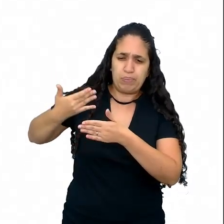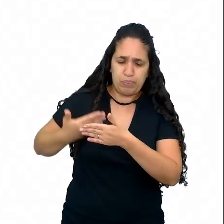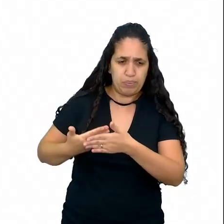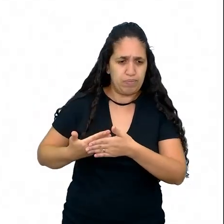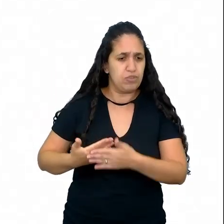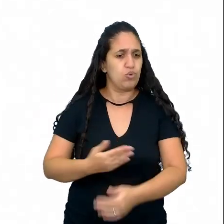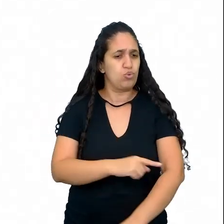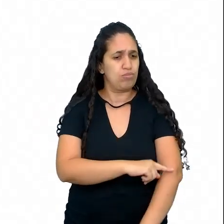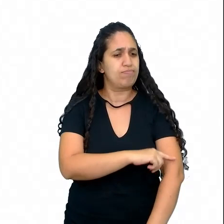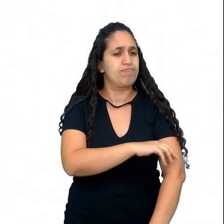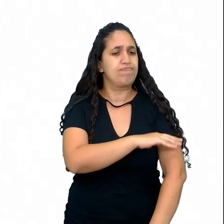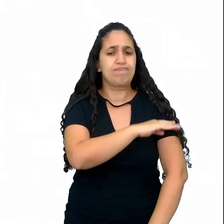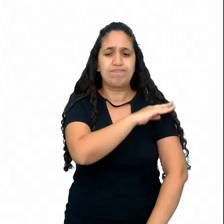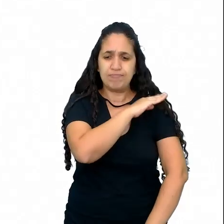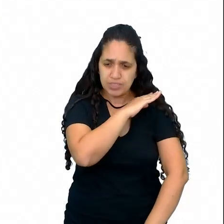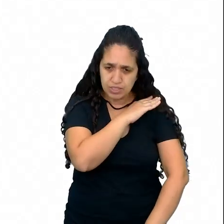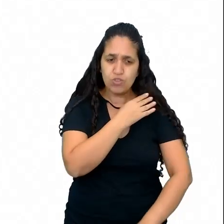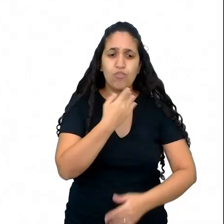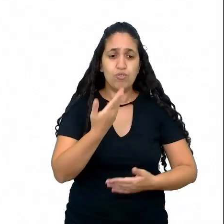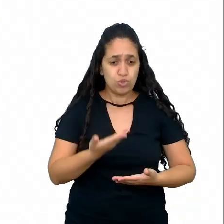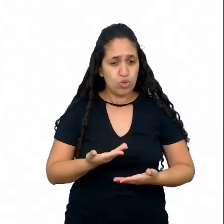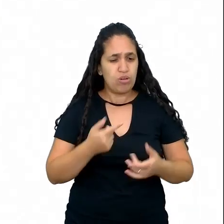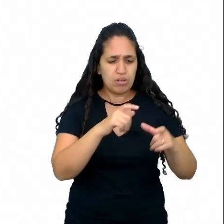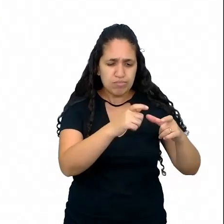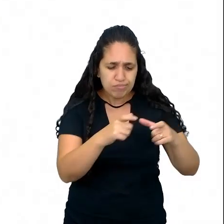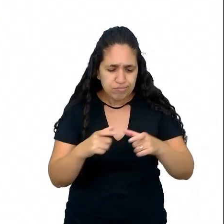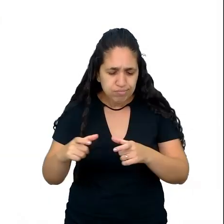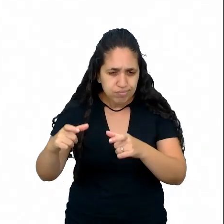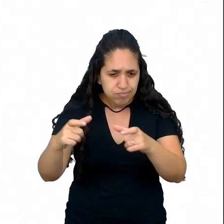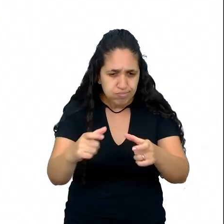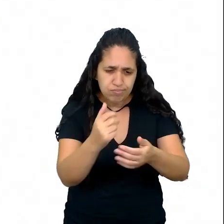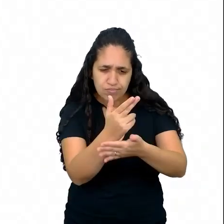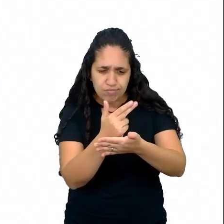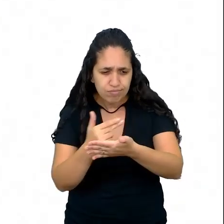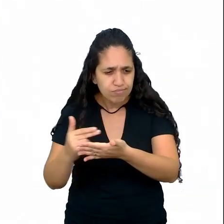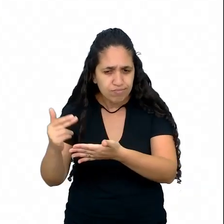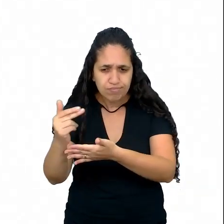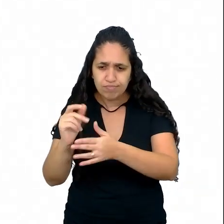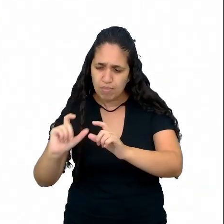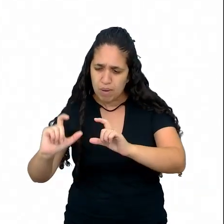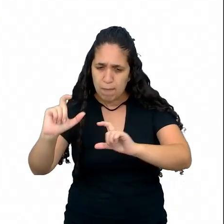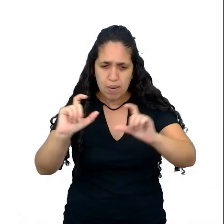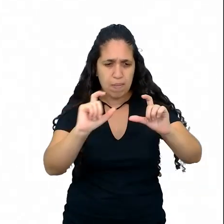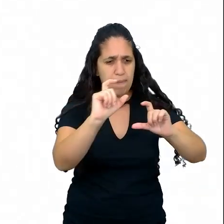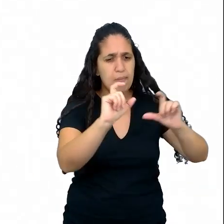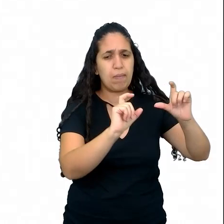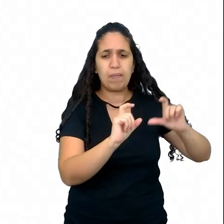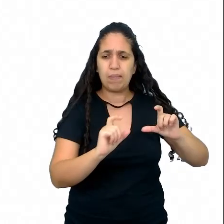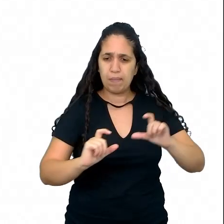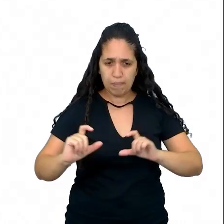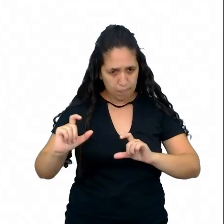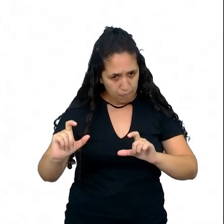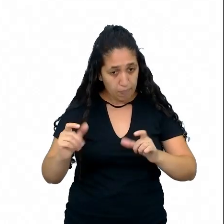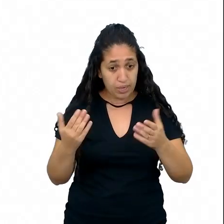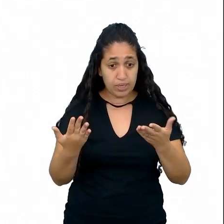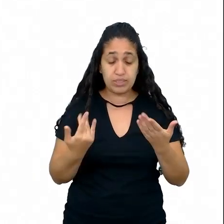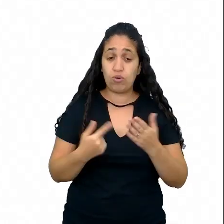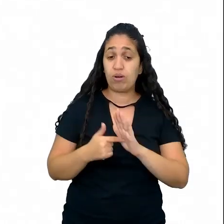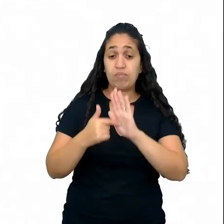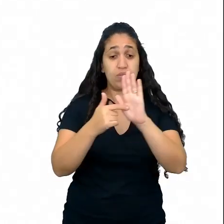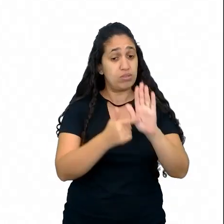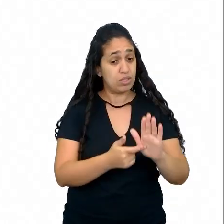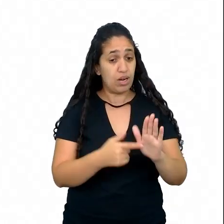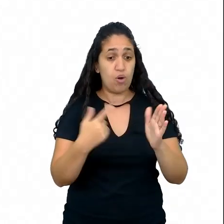fundamental um todo, que a gente vai trabalhar com esses ladrilhamentos, composição de figuras, que a gente vai fazer os mosaicos, mas agora a gente vai dar um aspecto um pouco